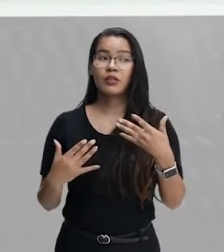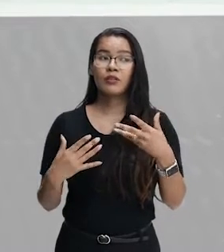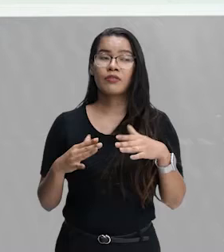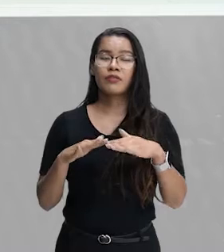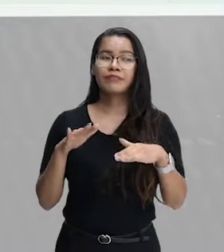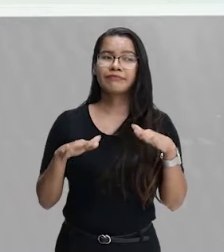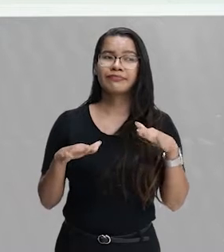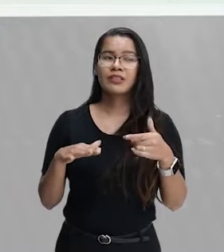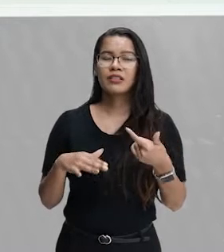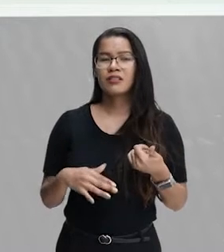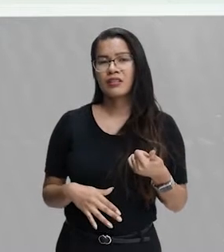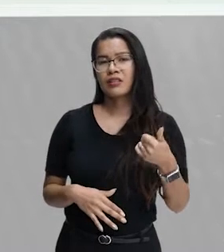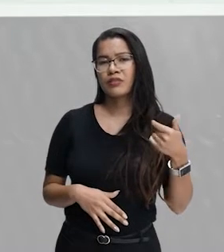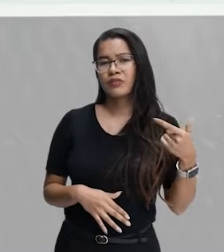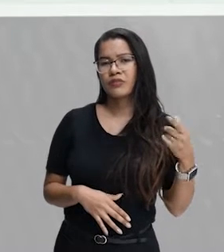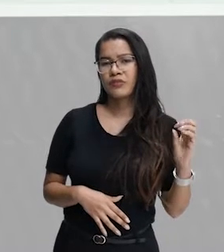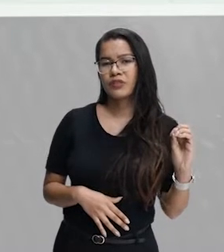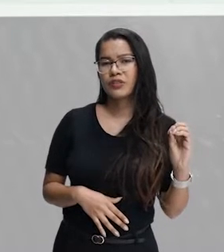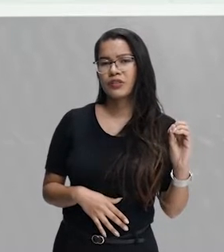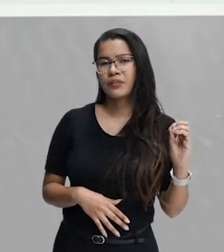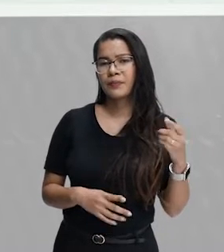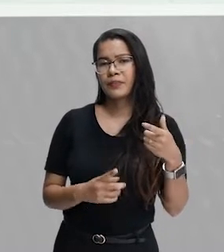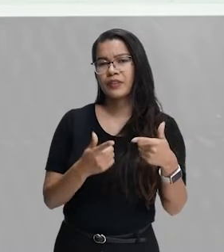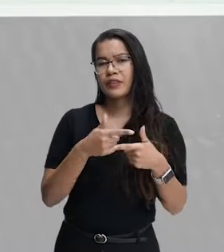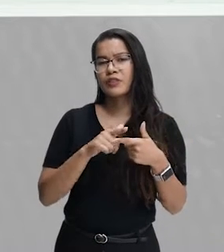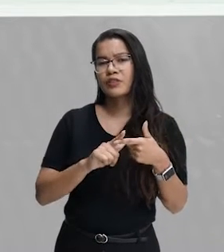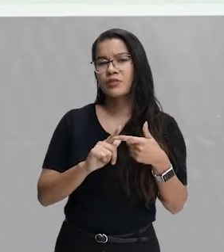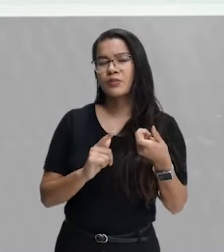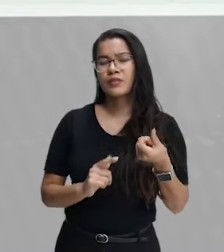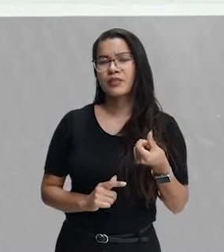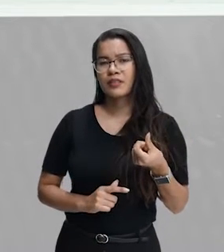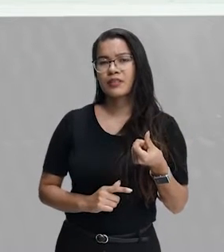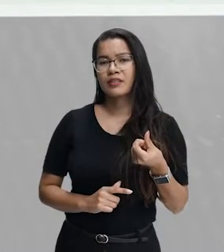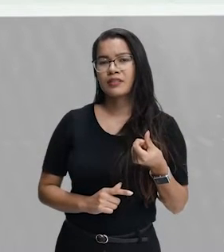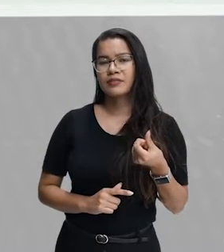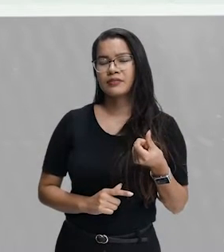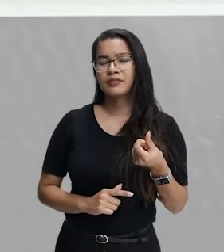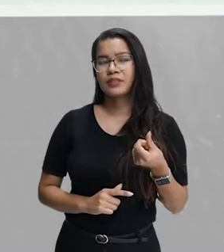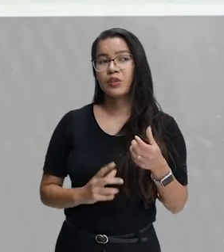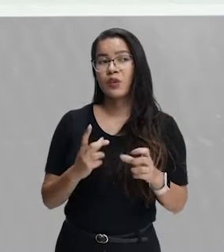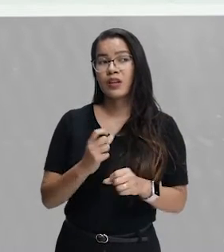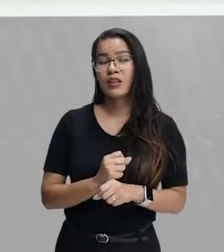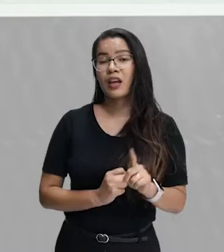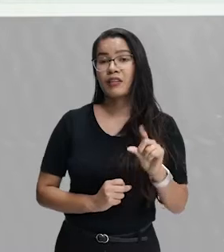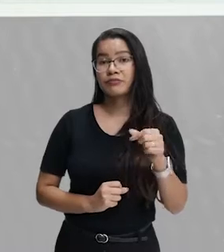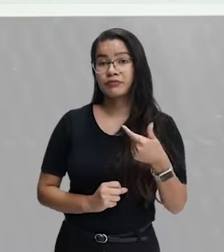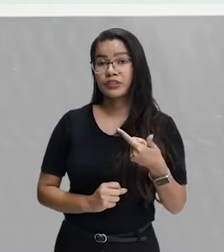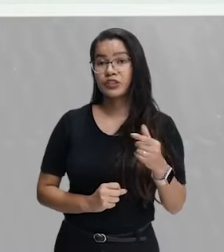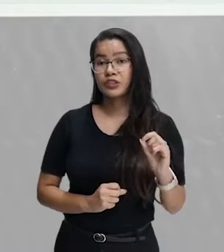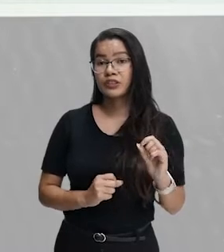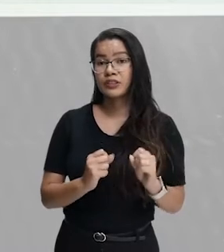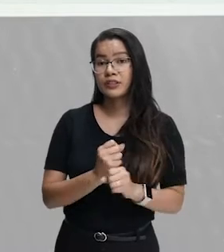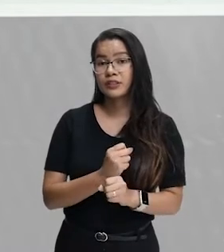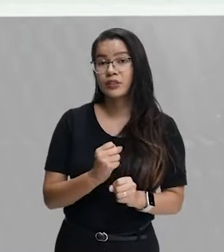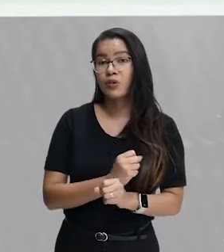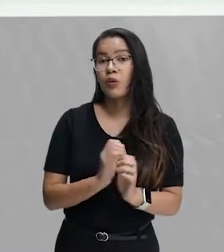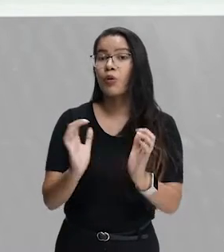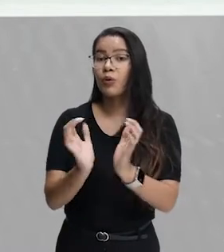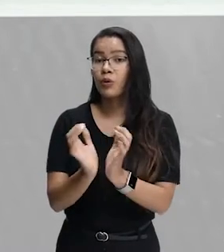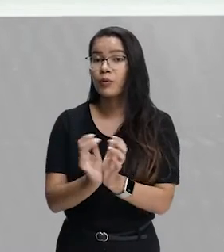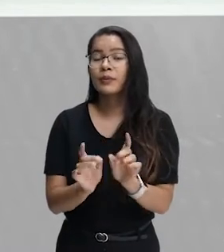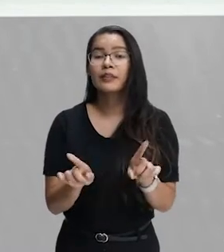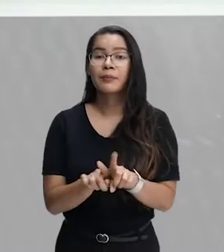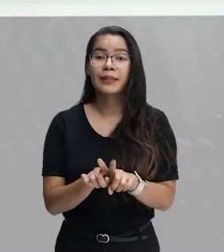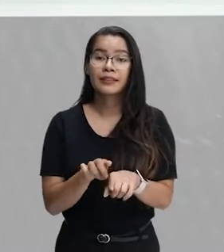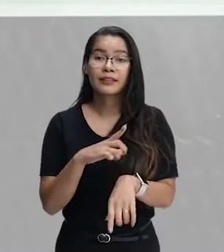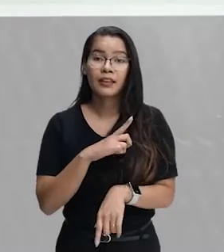dar 120, dividido por 6, que vai dar 20 anos. Esse grupo aqui também tem uma